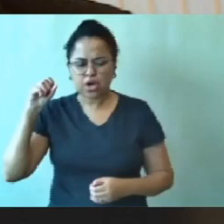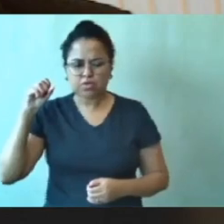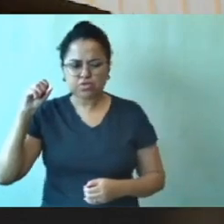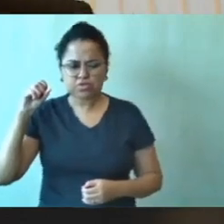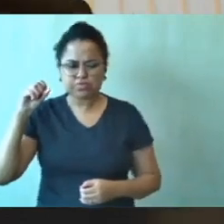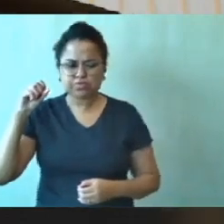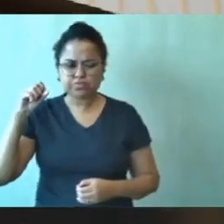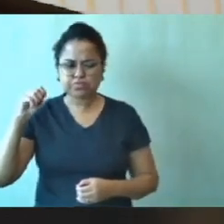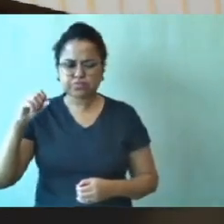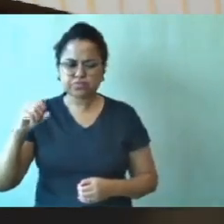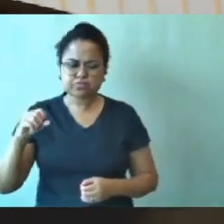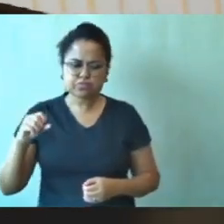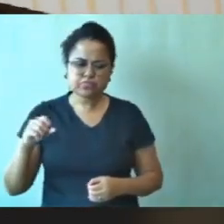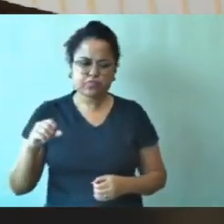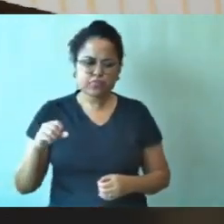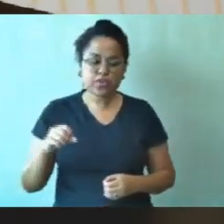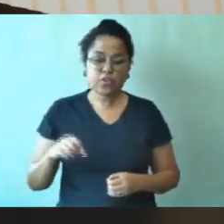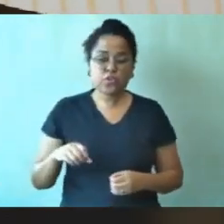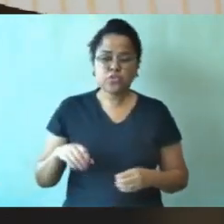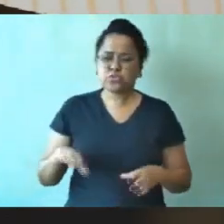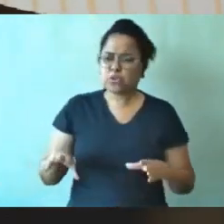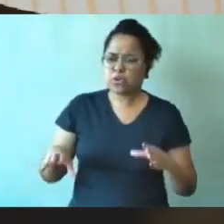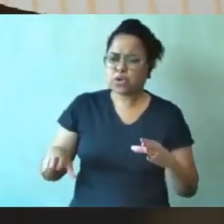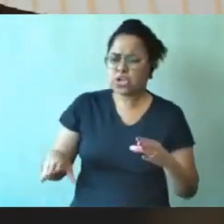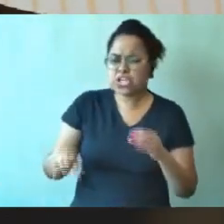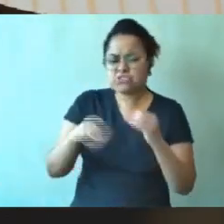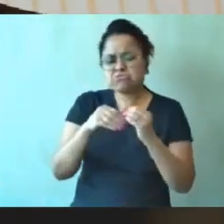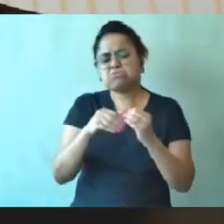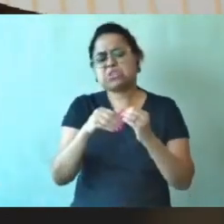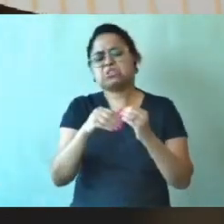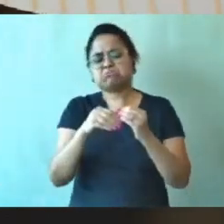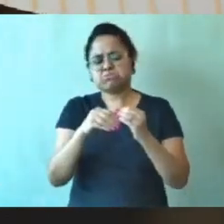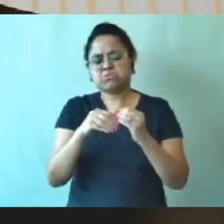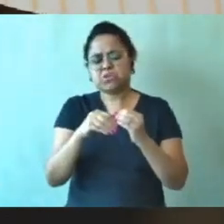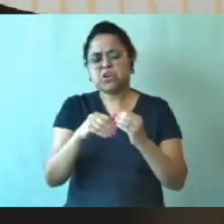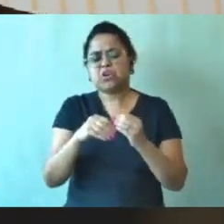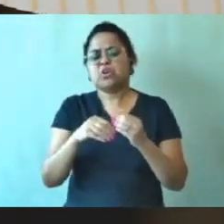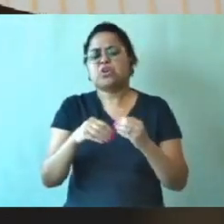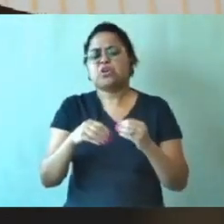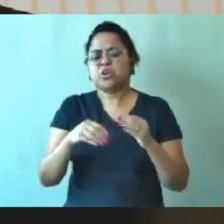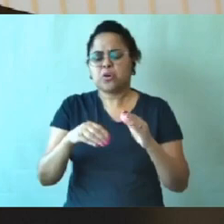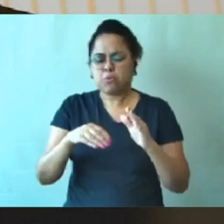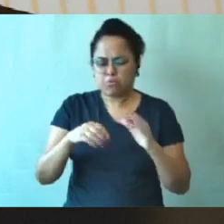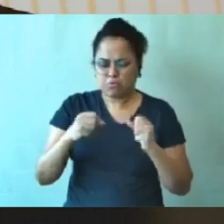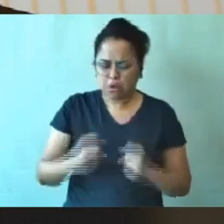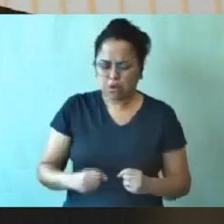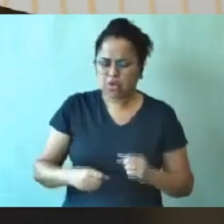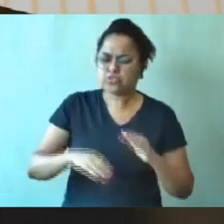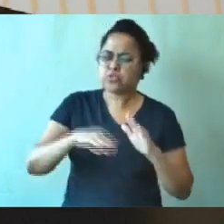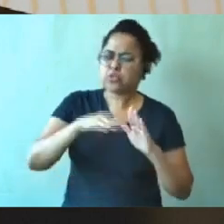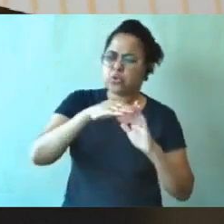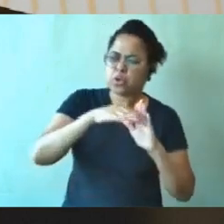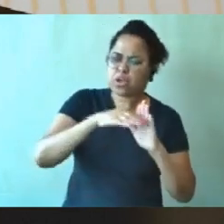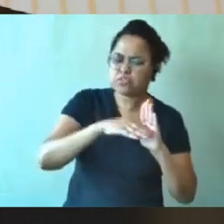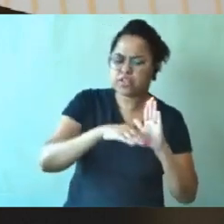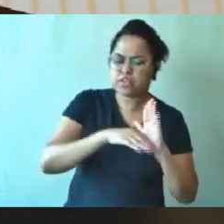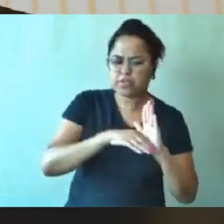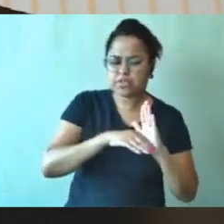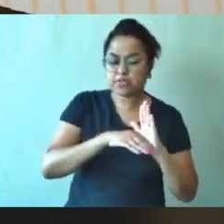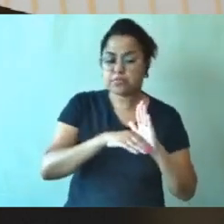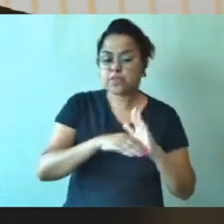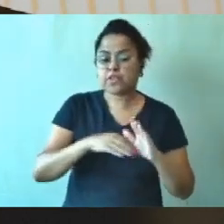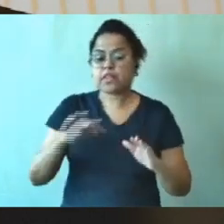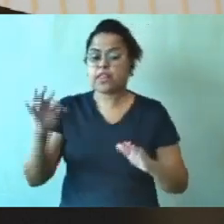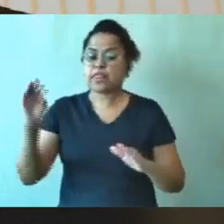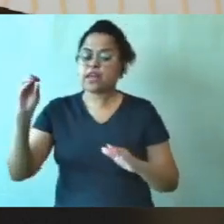Você deu uma compilada bastante no que aconteceu. Só resumindo, pode mandar o instrumento sim, vou colocar, tá certo? Os dois instrumentos, meu com a